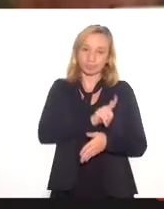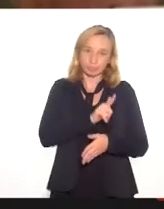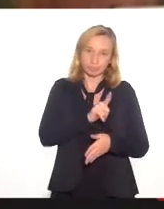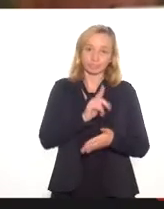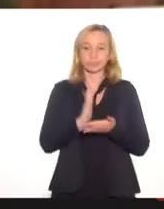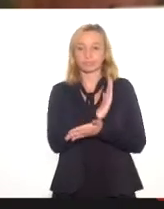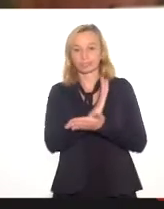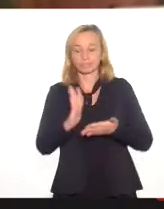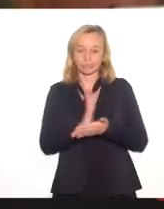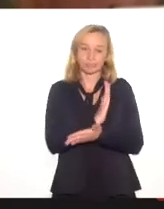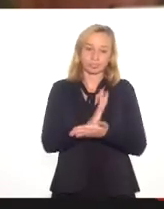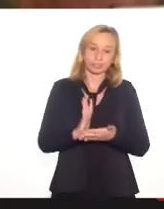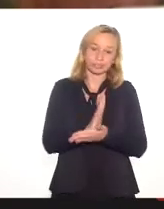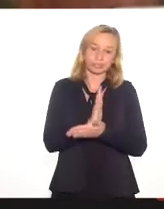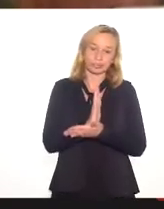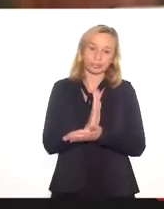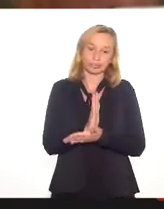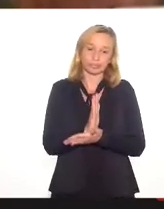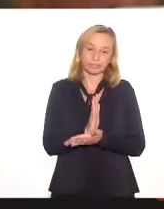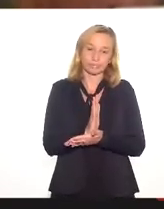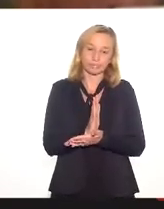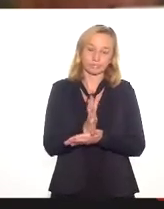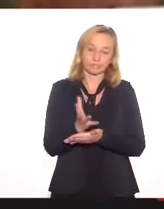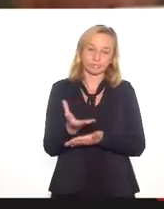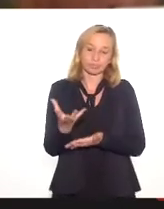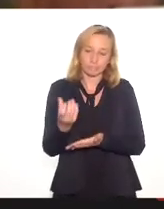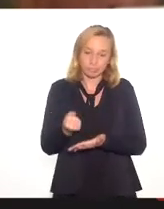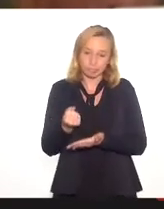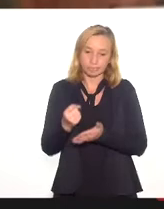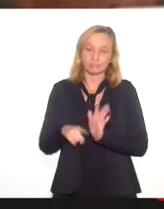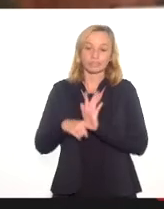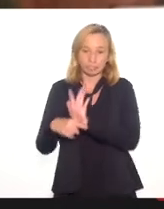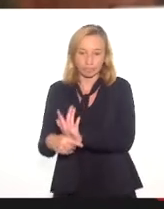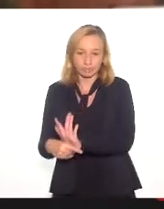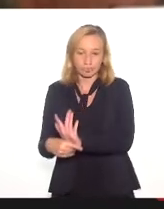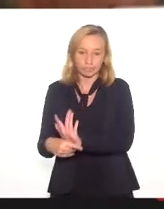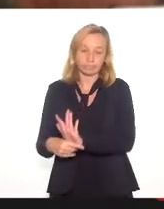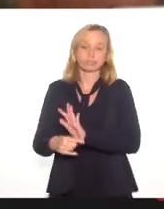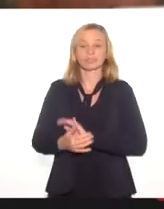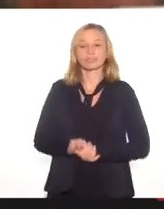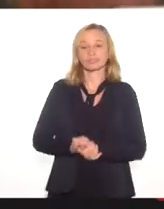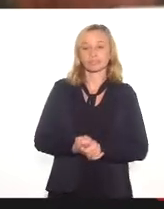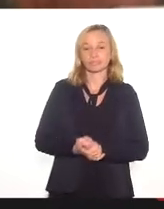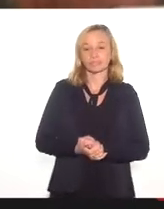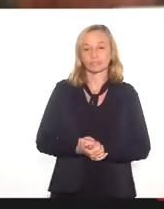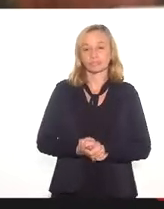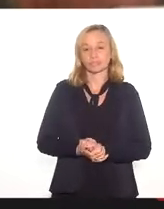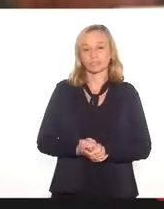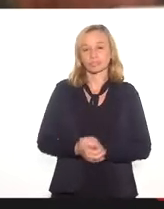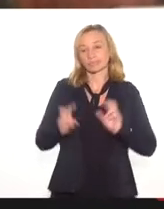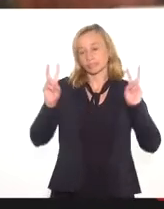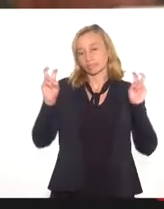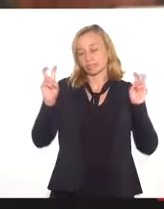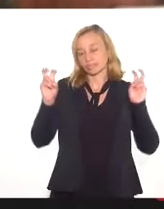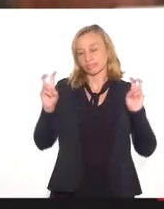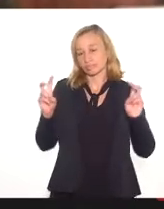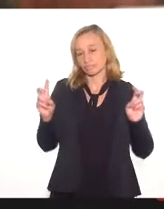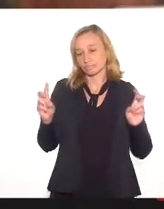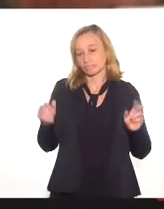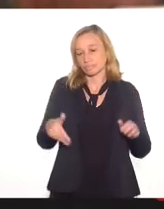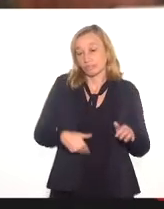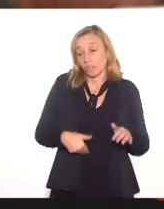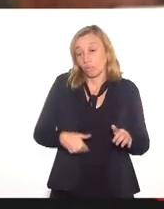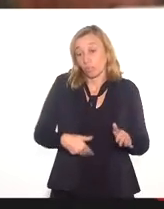em alguma medida acolher e atender na situação de extrema